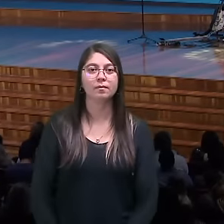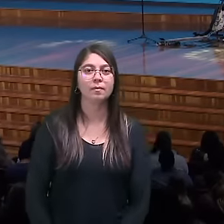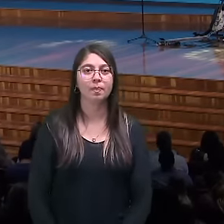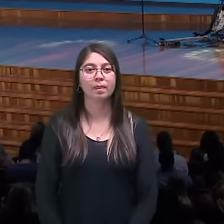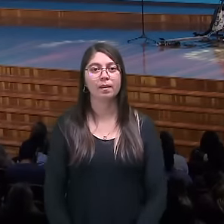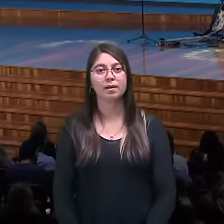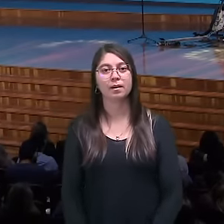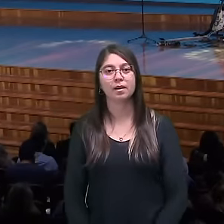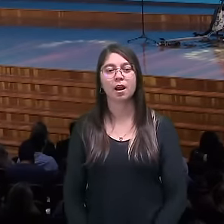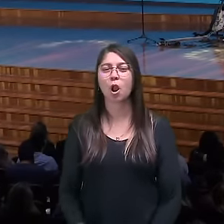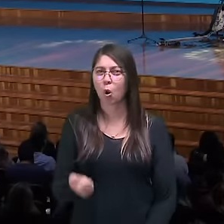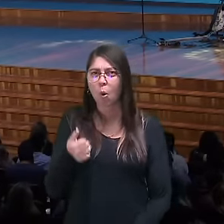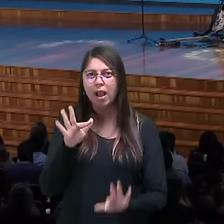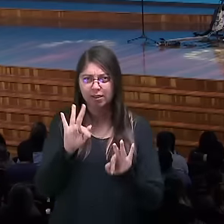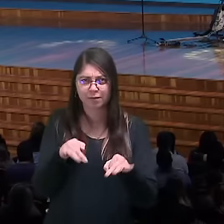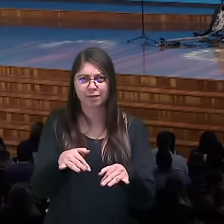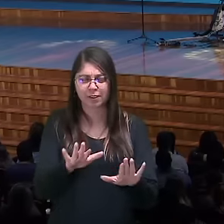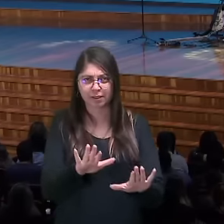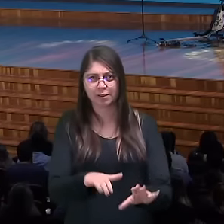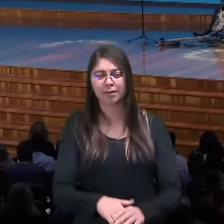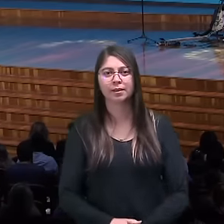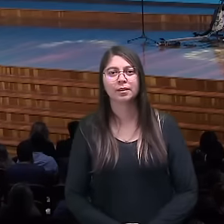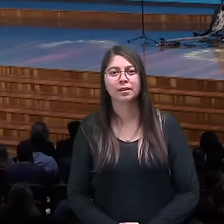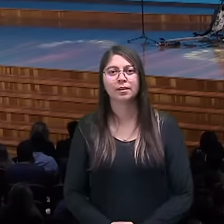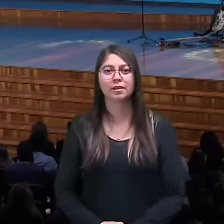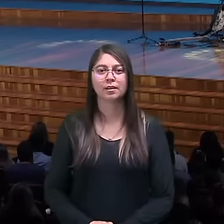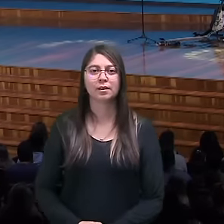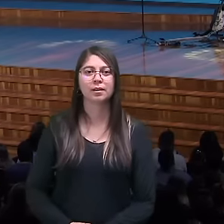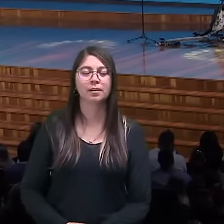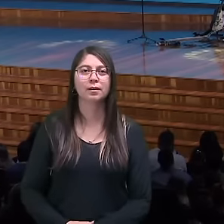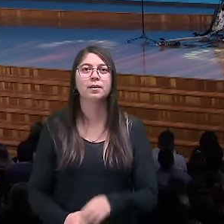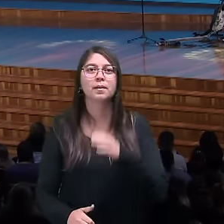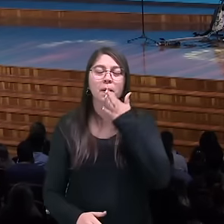Já vou terminar para que não se canse.